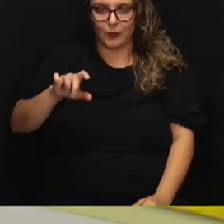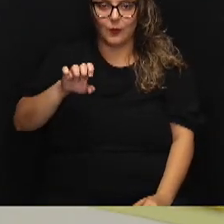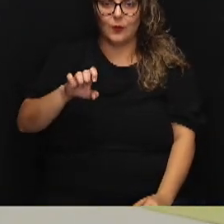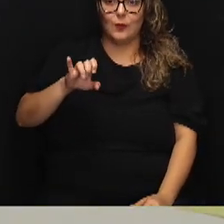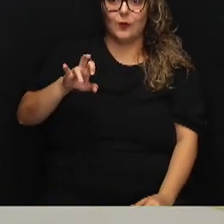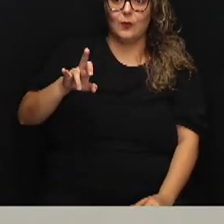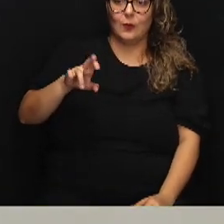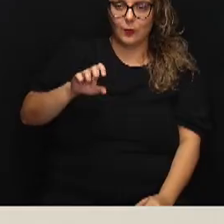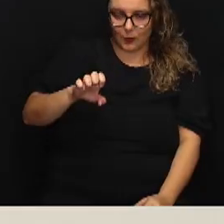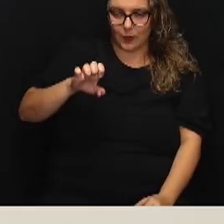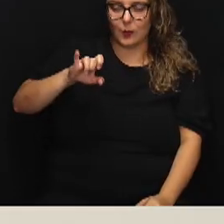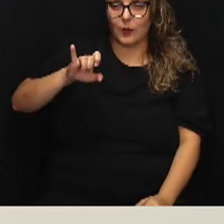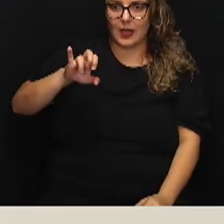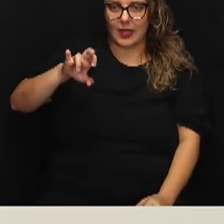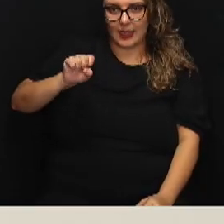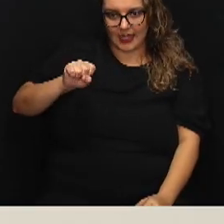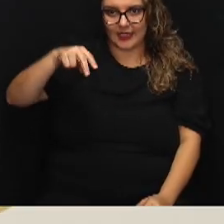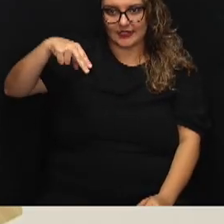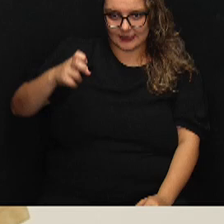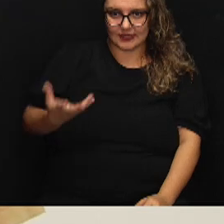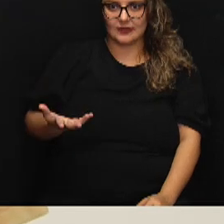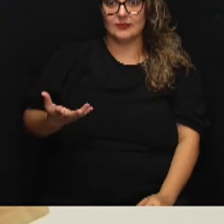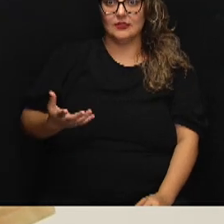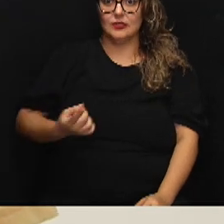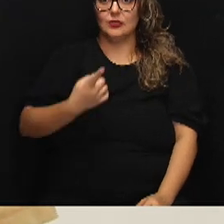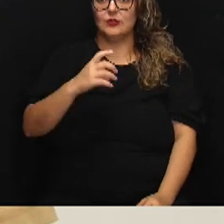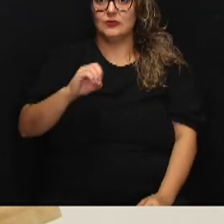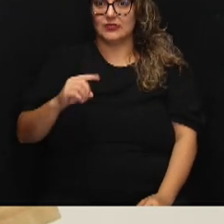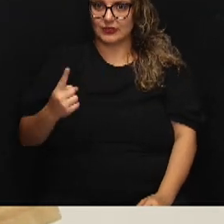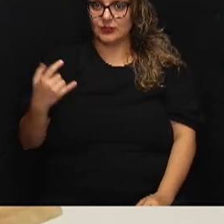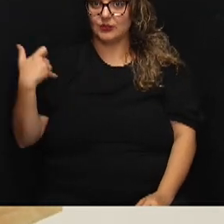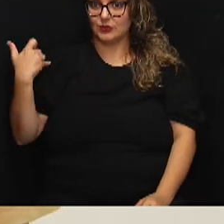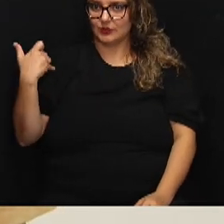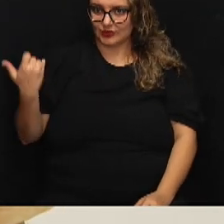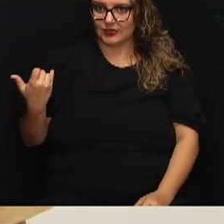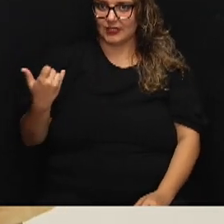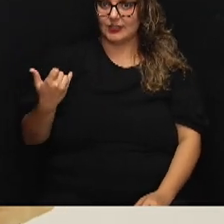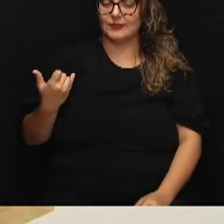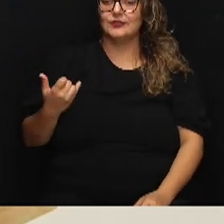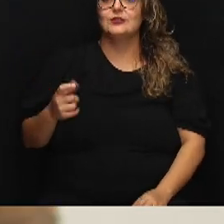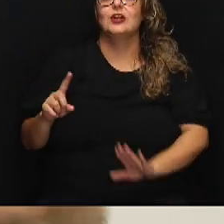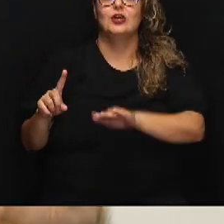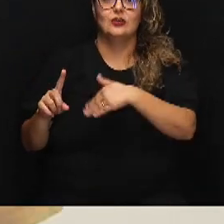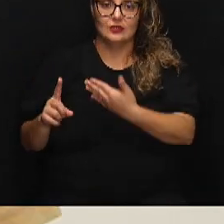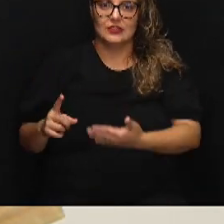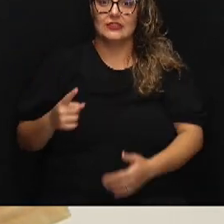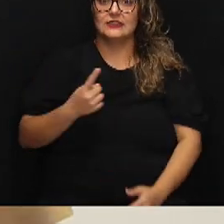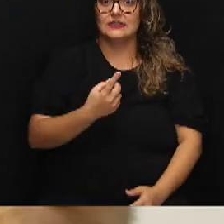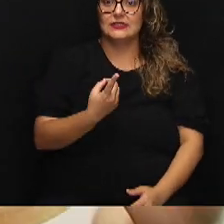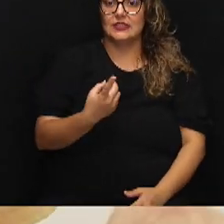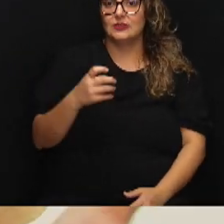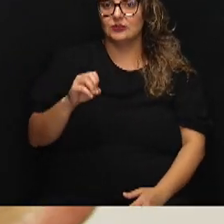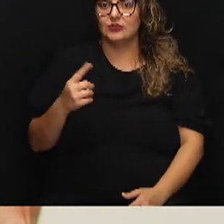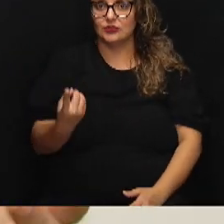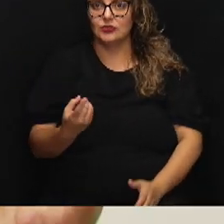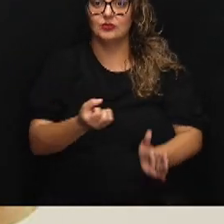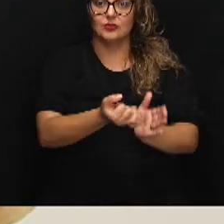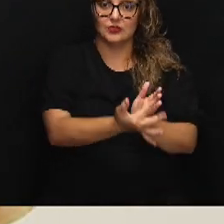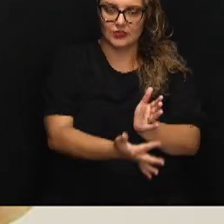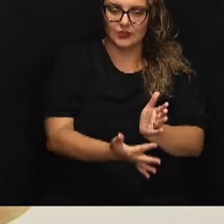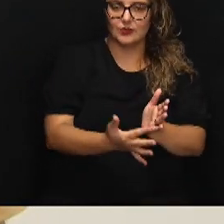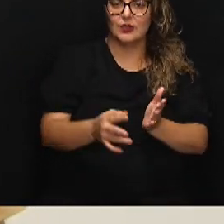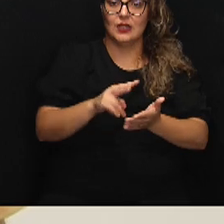de nascimento. Nós homenageamos ele com 101 releituras da capa do Spirit. Então foram artistas do Brasil todo